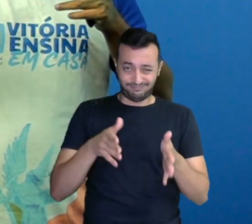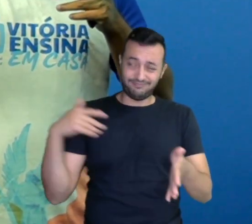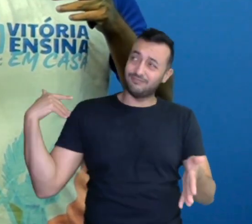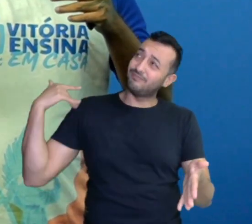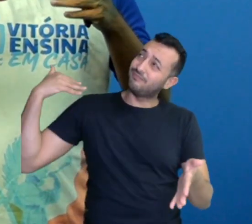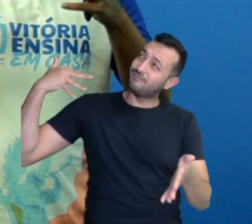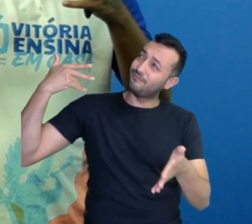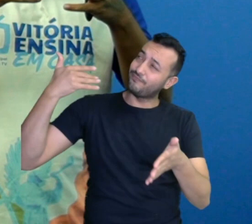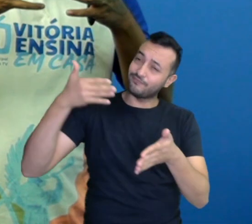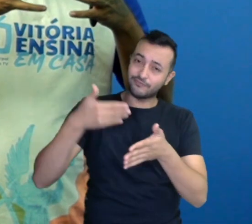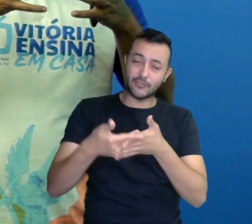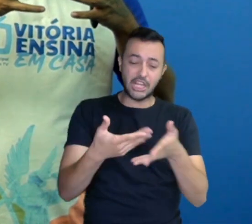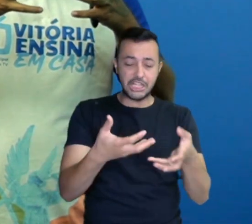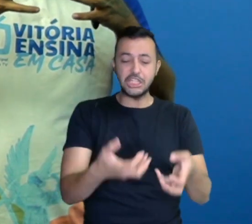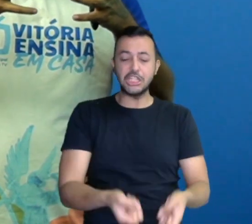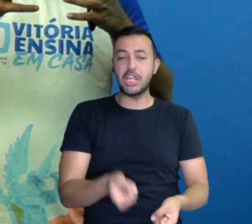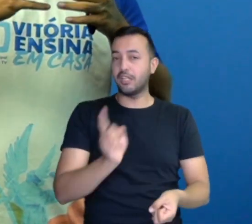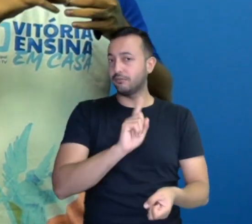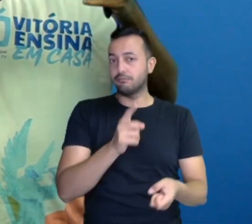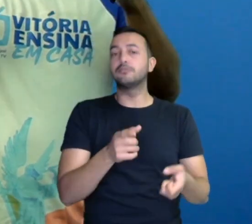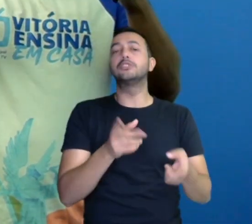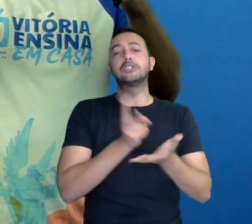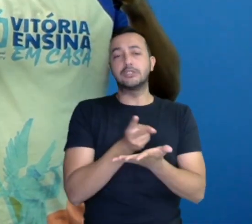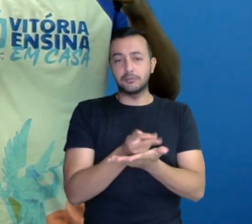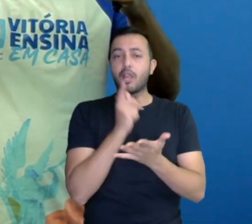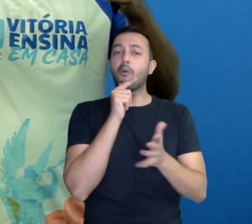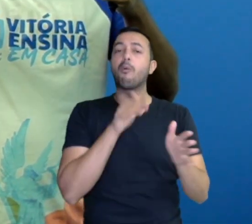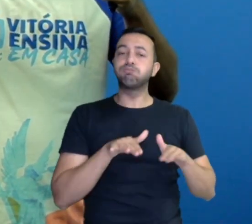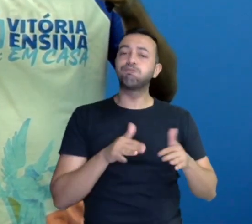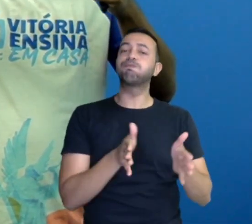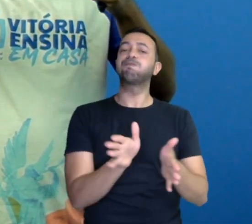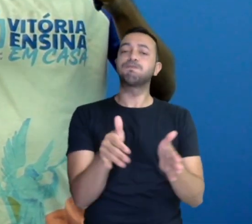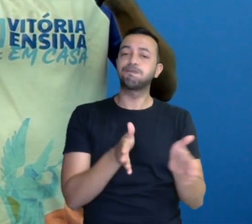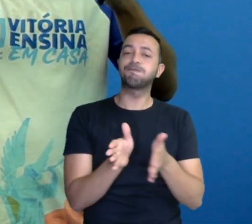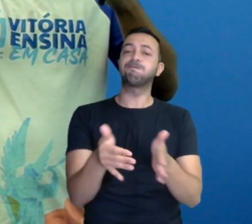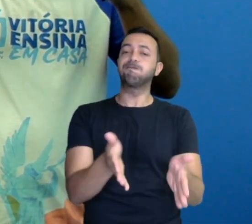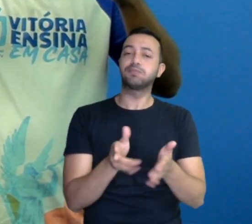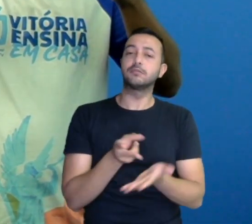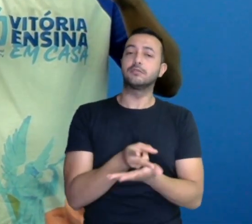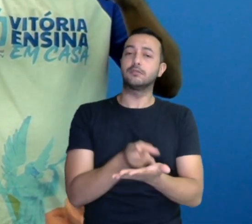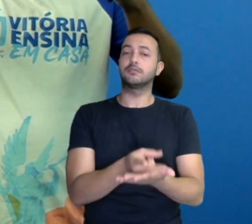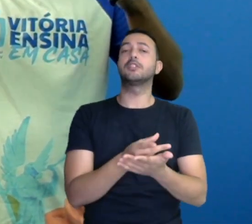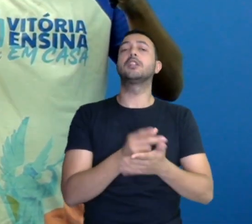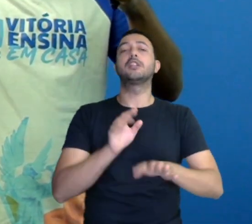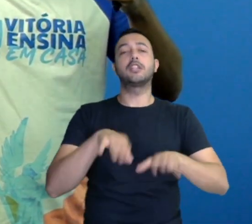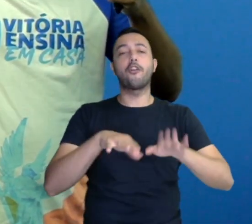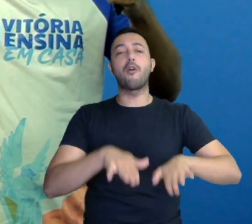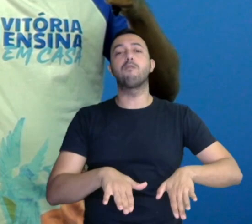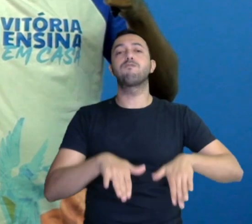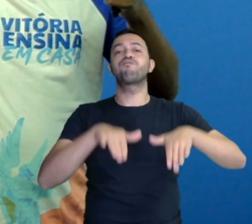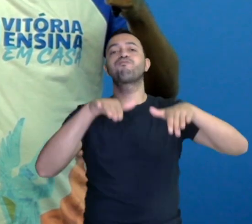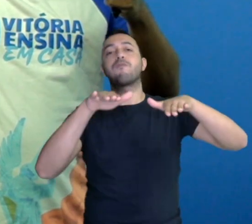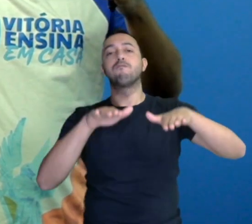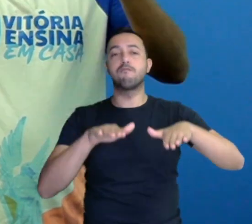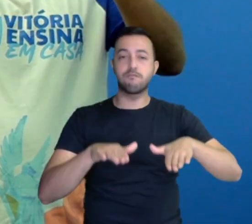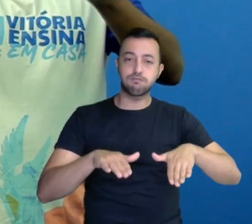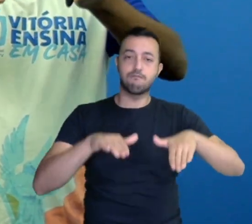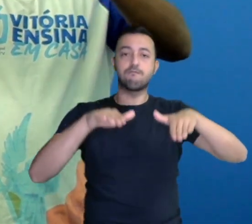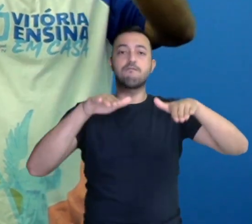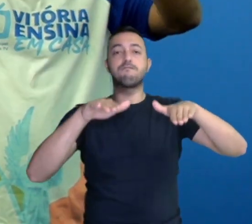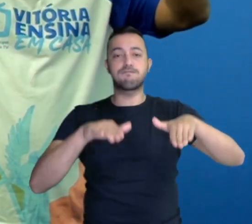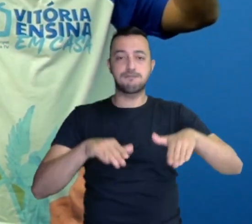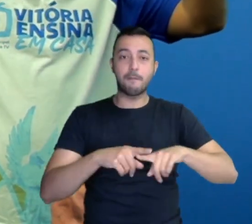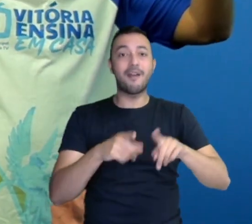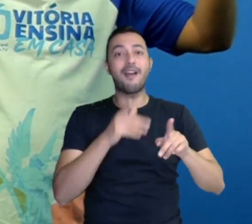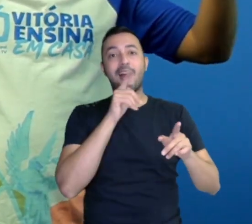têm um período de seca muito forte, né? Eles, ao longo de toda a temporalidade, têm uma constância de água. E